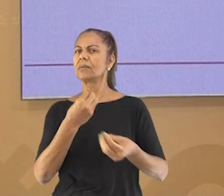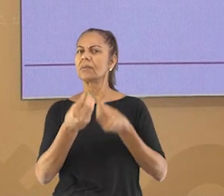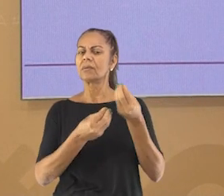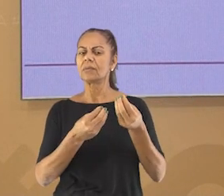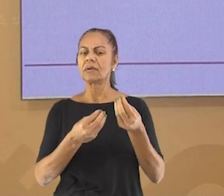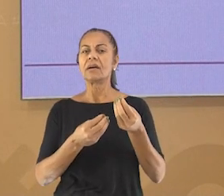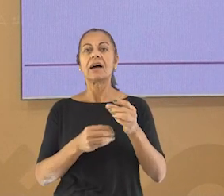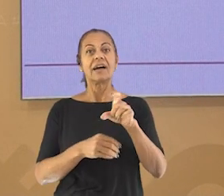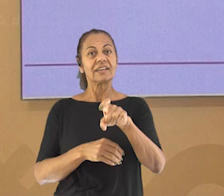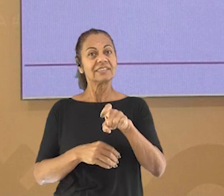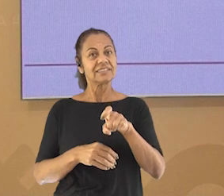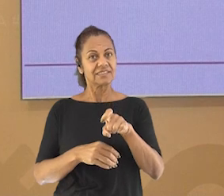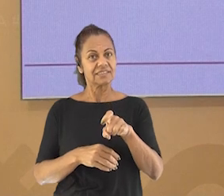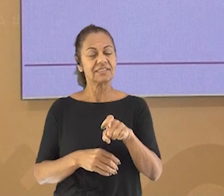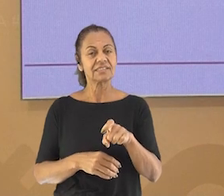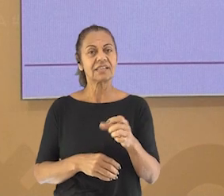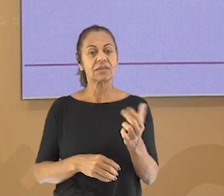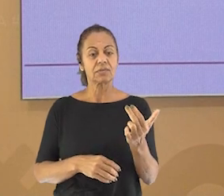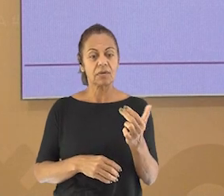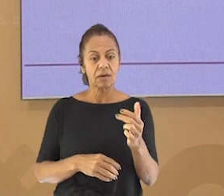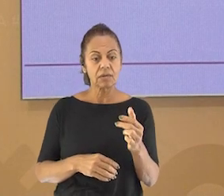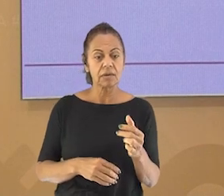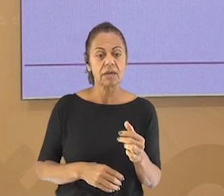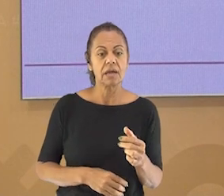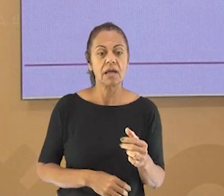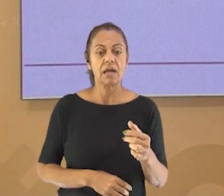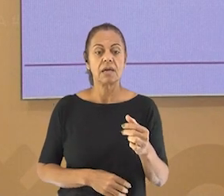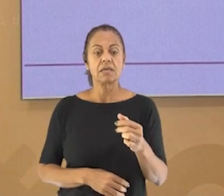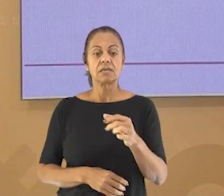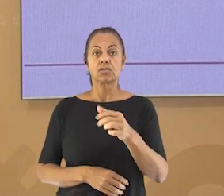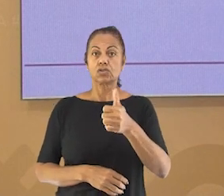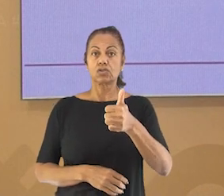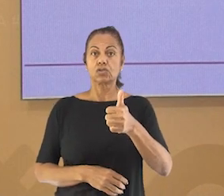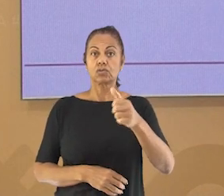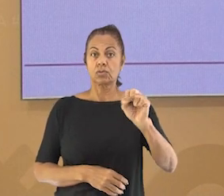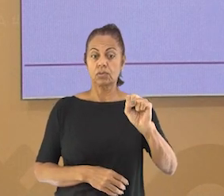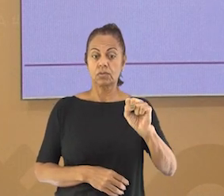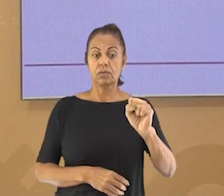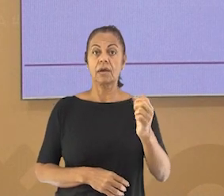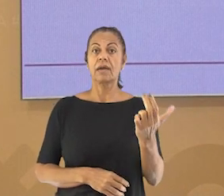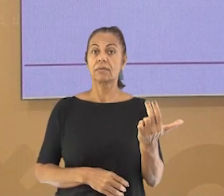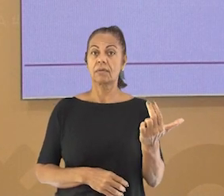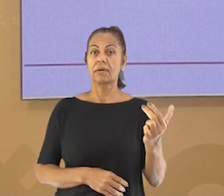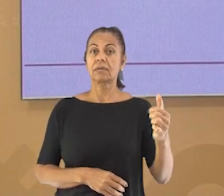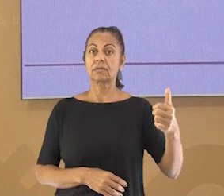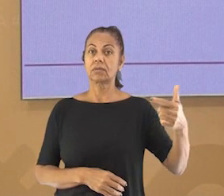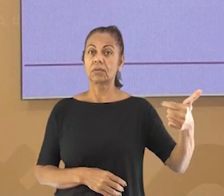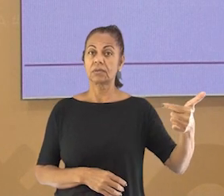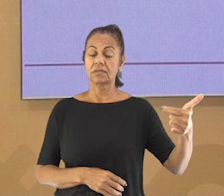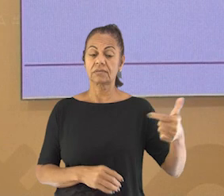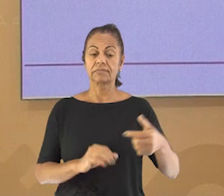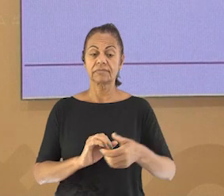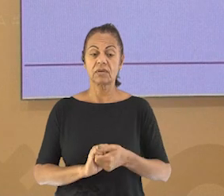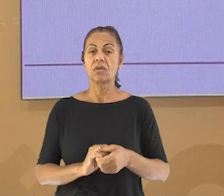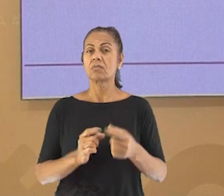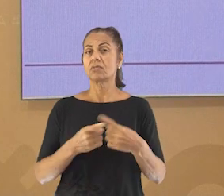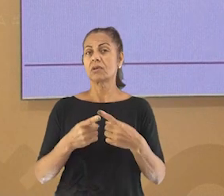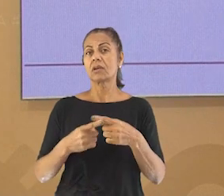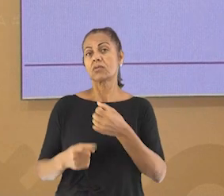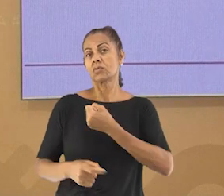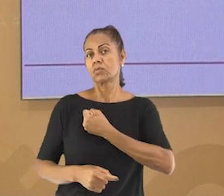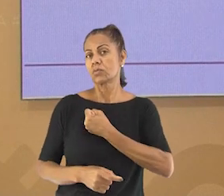18 é igual a 12. Isso porque, como não conhecemos o número, podemos atribuir a